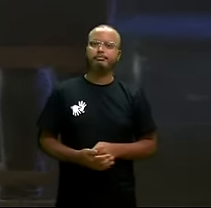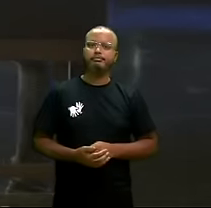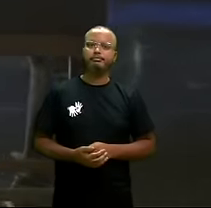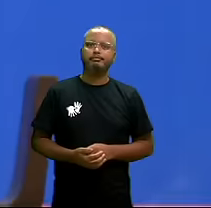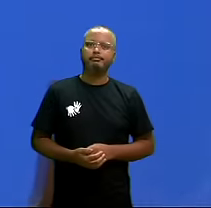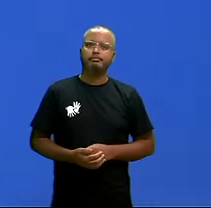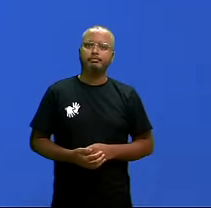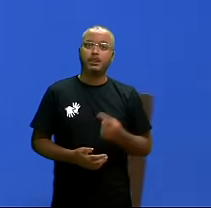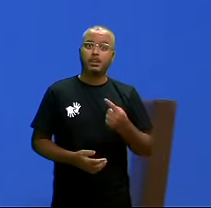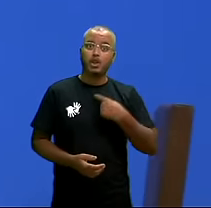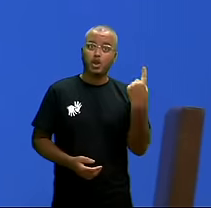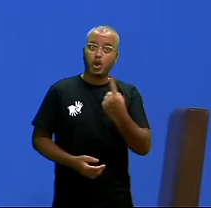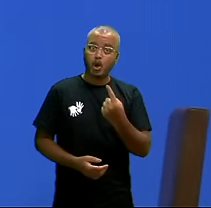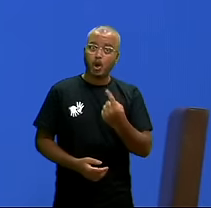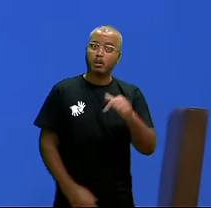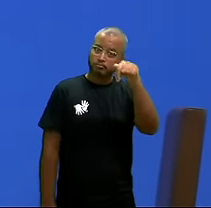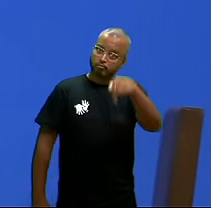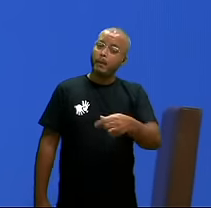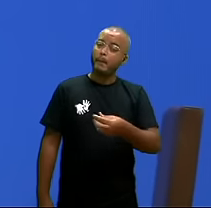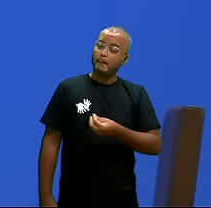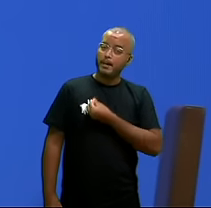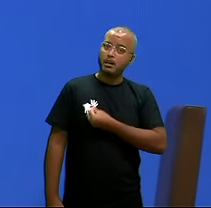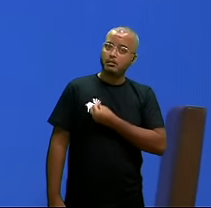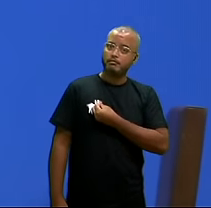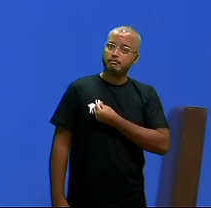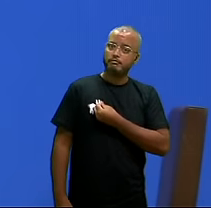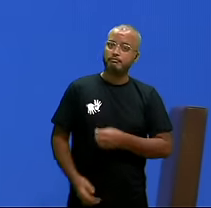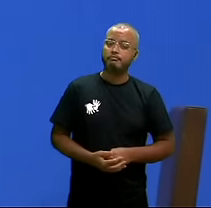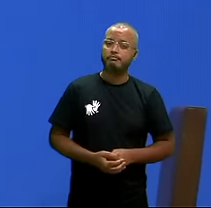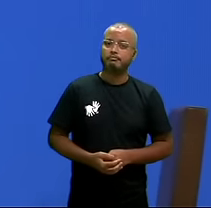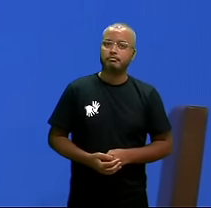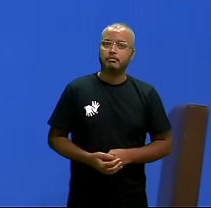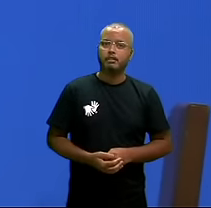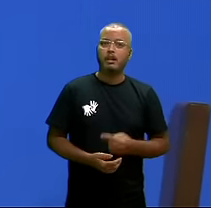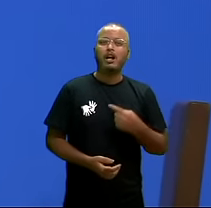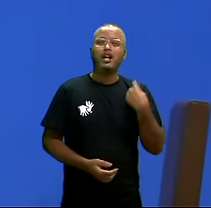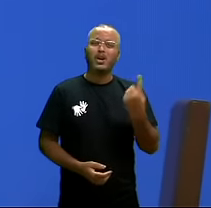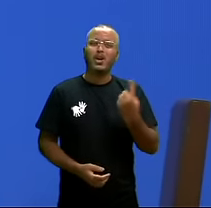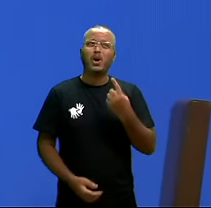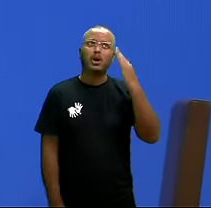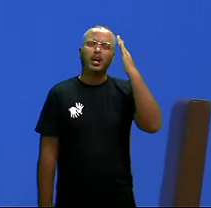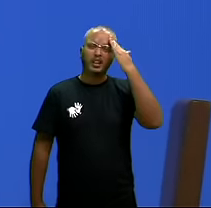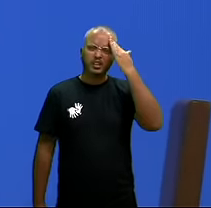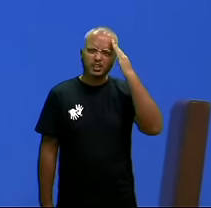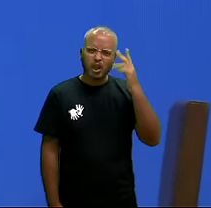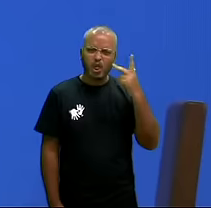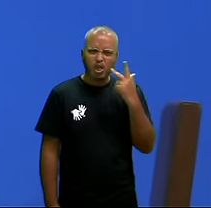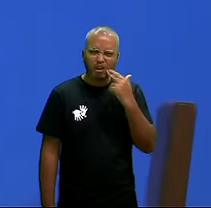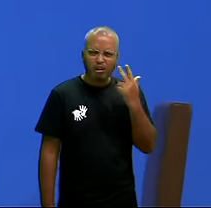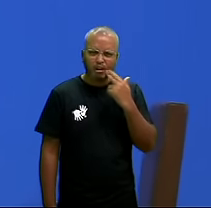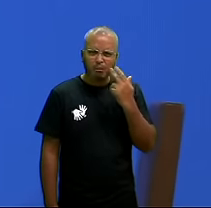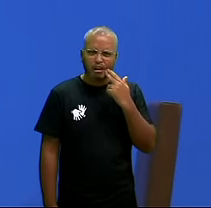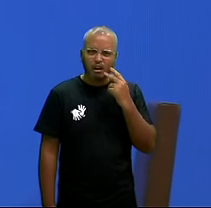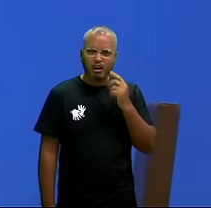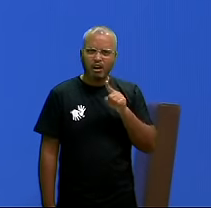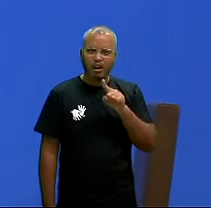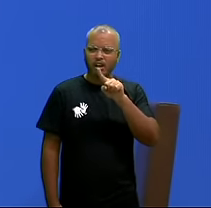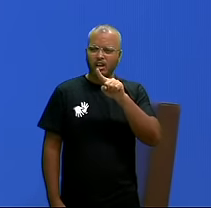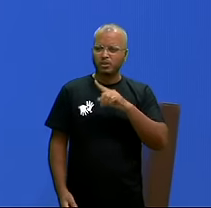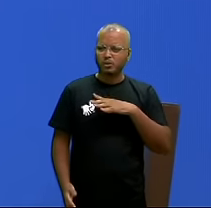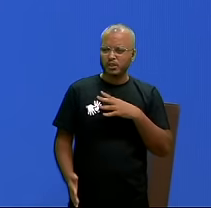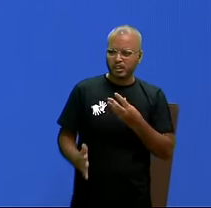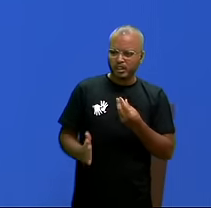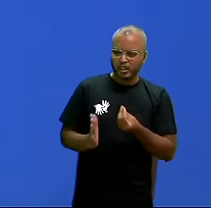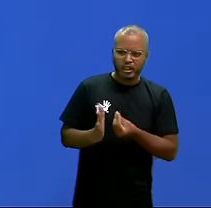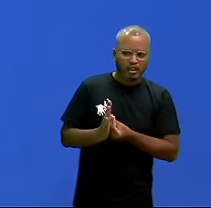Nós estamos aqui. Nós não podemos achar normal você encontrar alguém na rua e dizer: ah, tua igreja só tem emoção. Tem não, meu